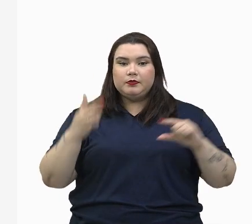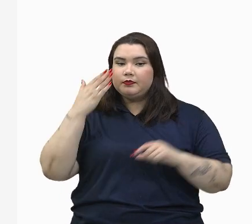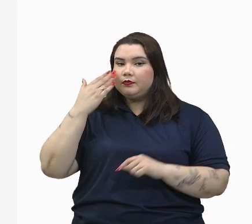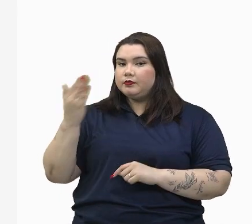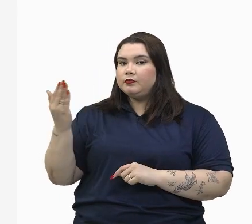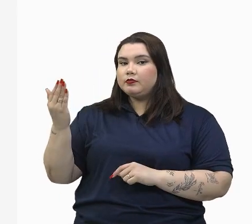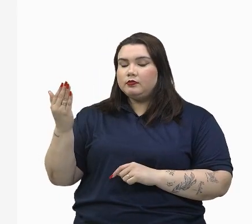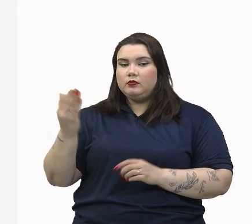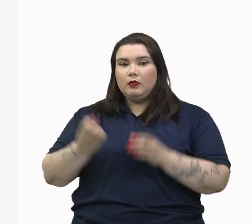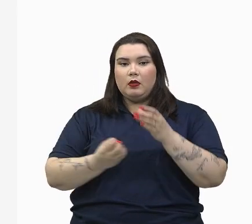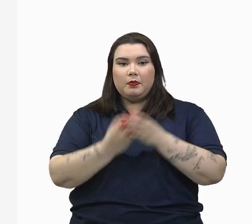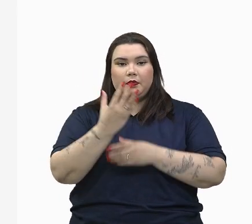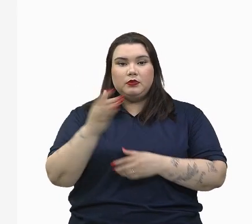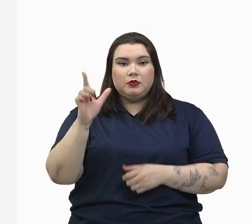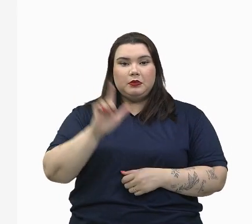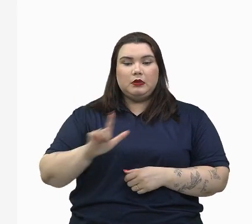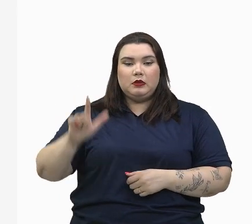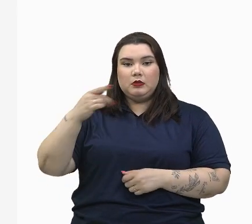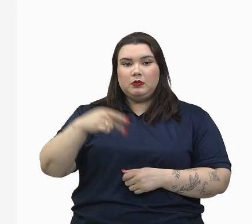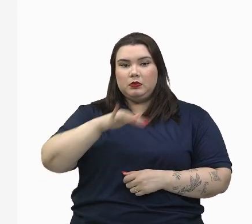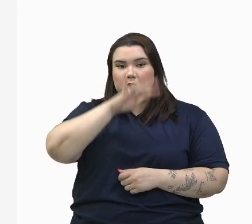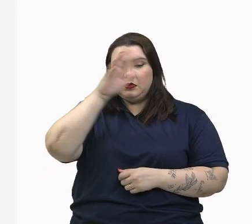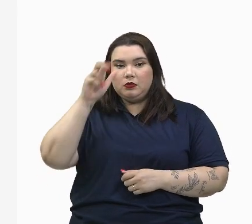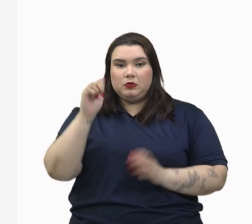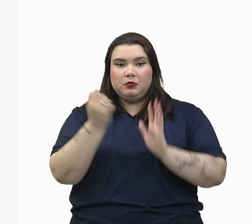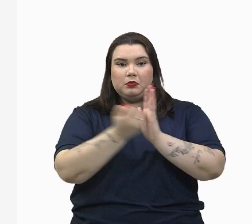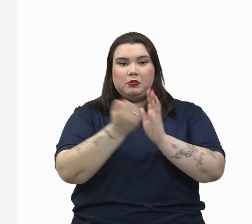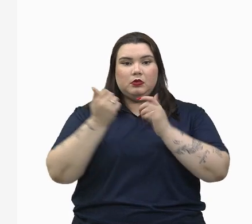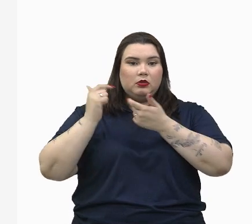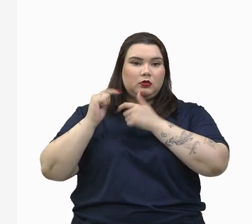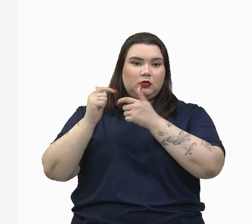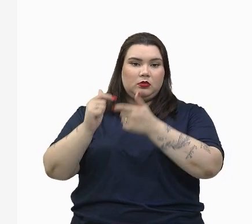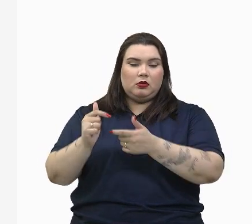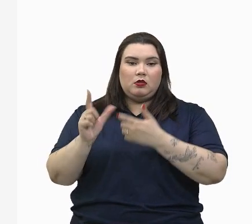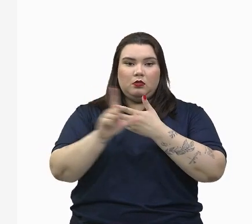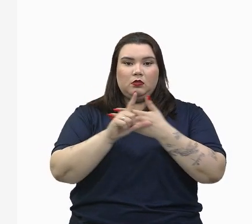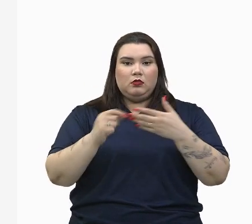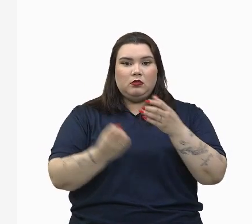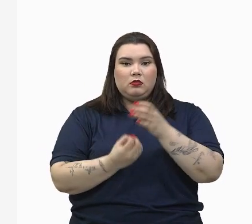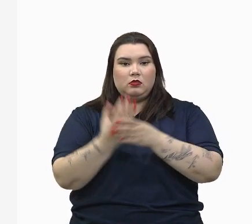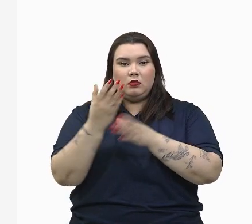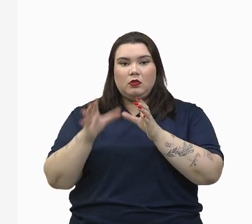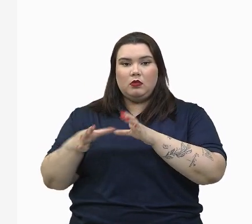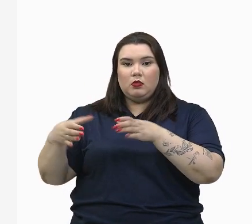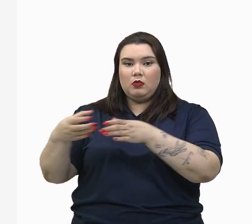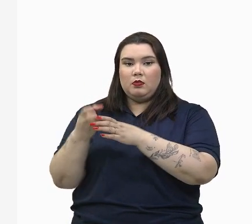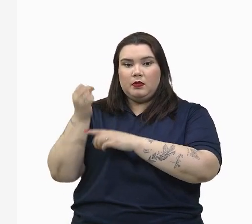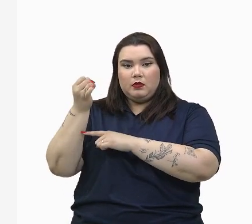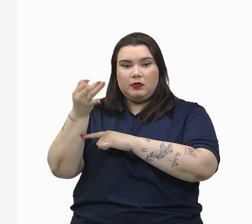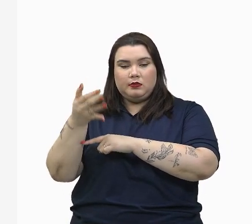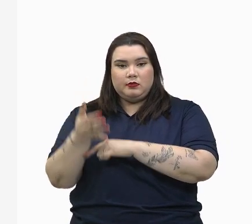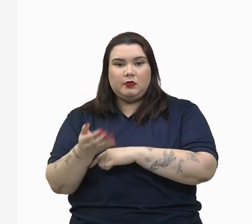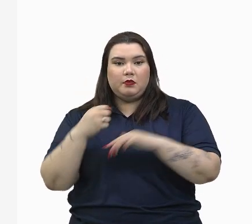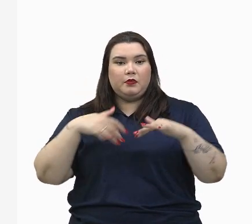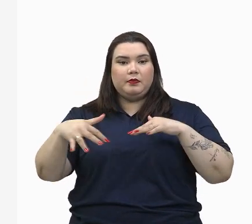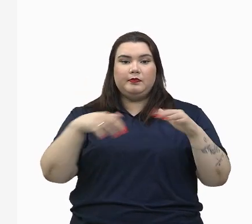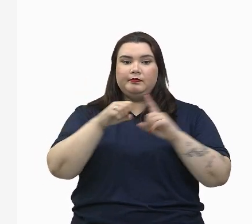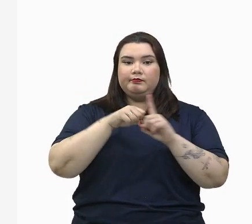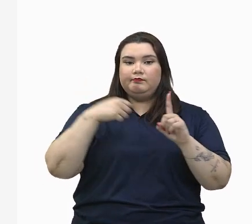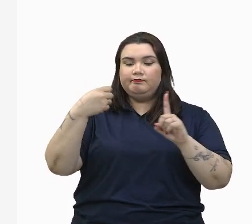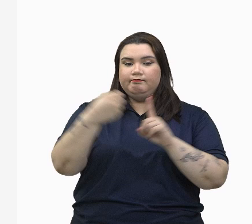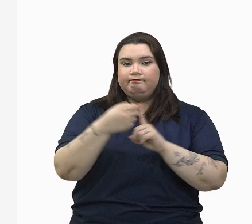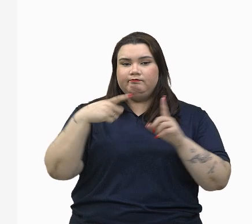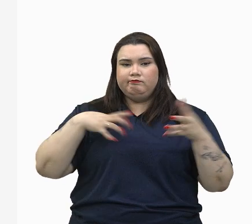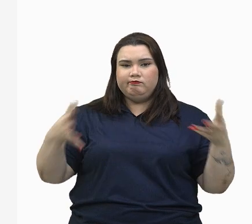A produção literária do Amazonas é marcada por uma tradição de escritores surgidos no Clube da Madrugada, movimento que